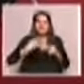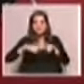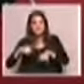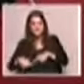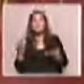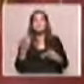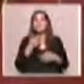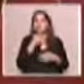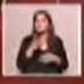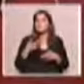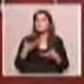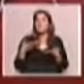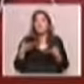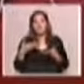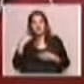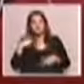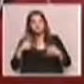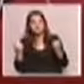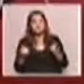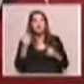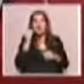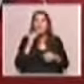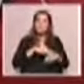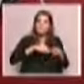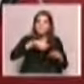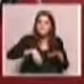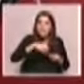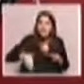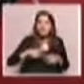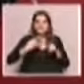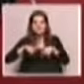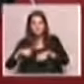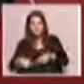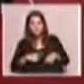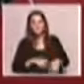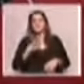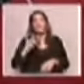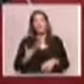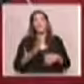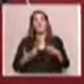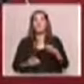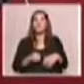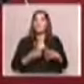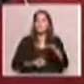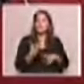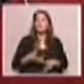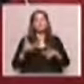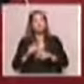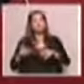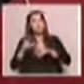Ou criá-los e mostrar às pessoas como se podem cozinhar de formas diferentes, ou criar novos produtos à